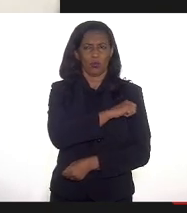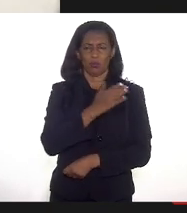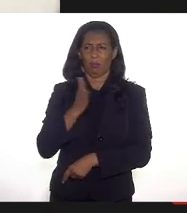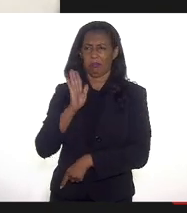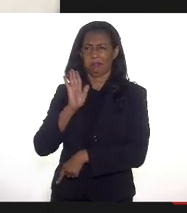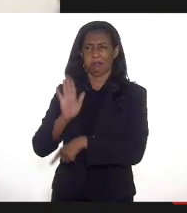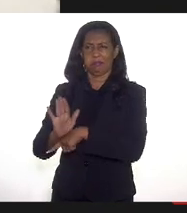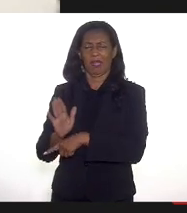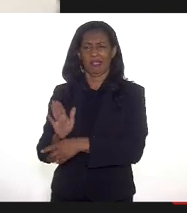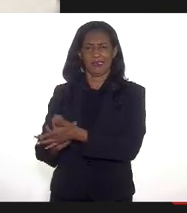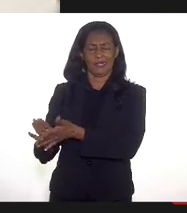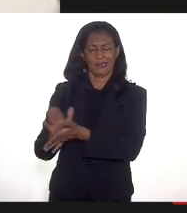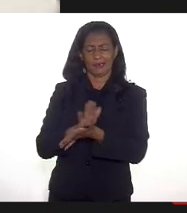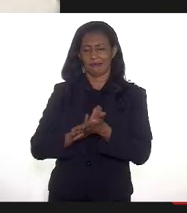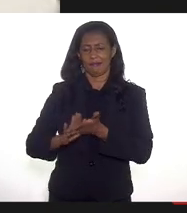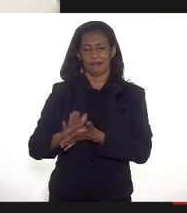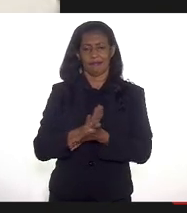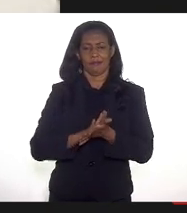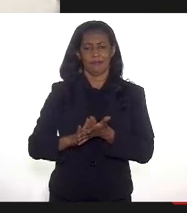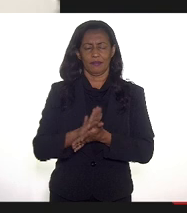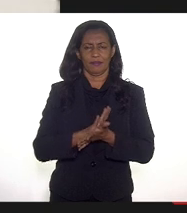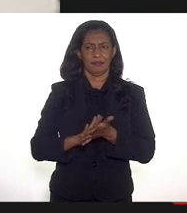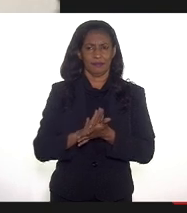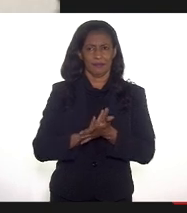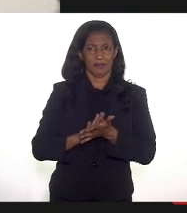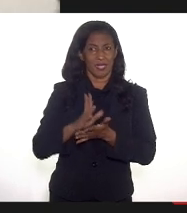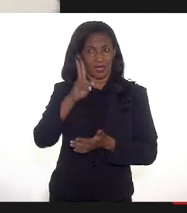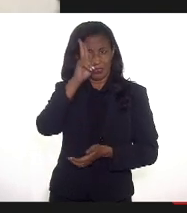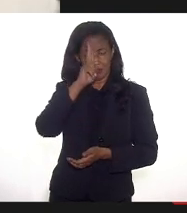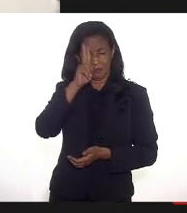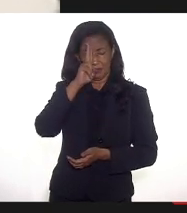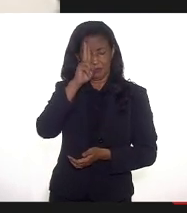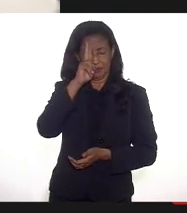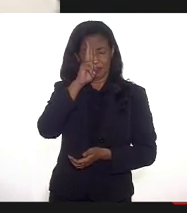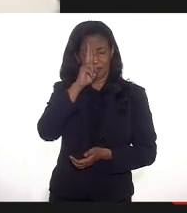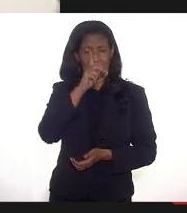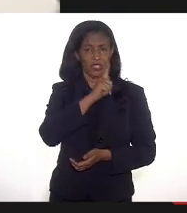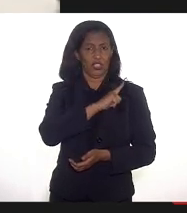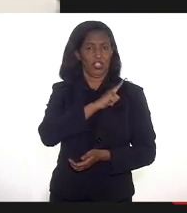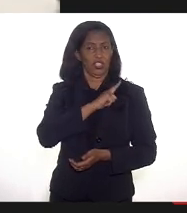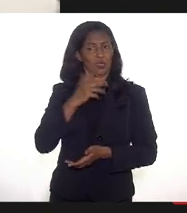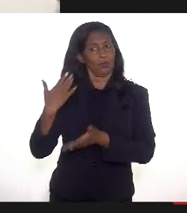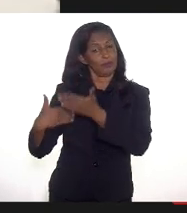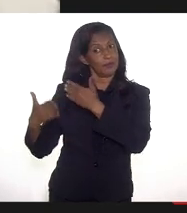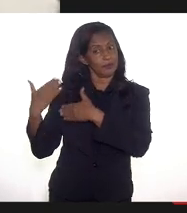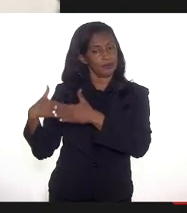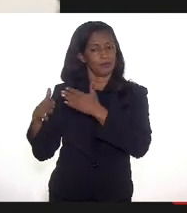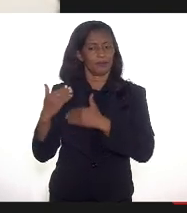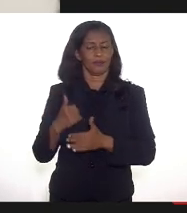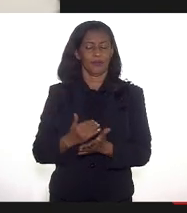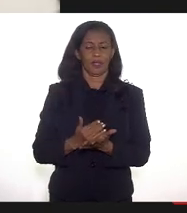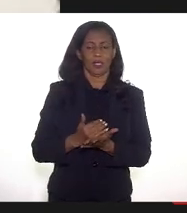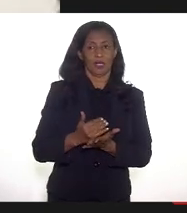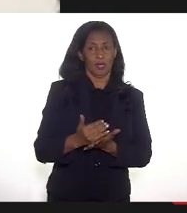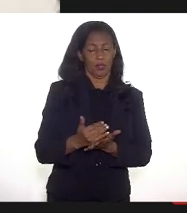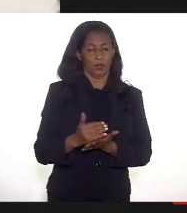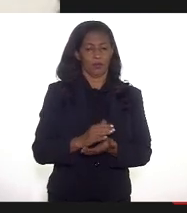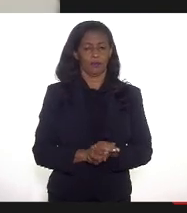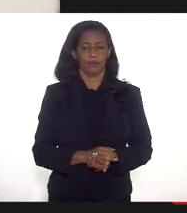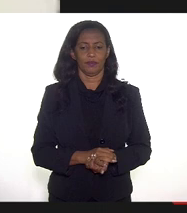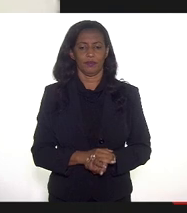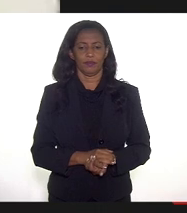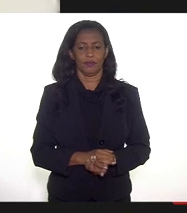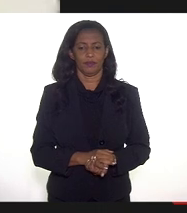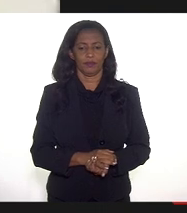isso fazendo uma retrospectiva da gestão anterior. Se iniciou